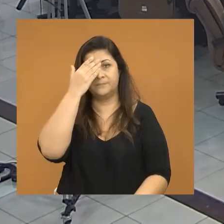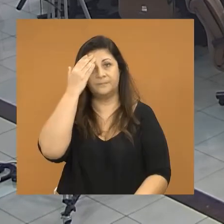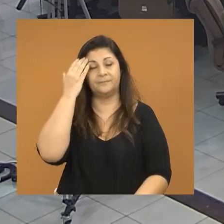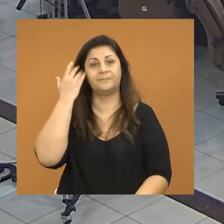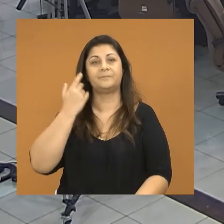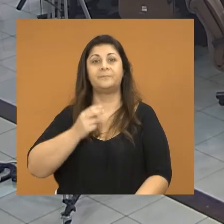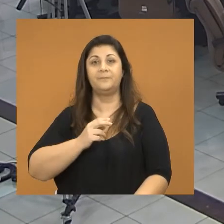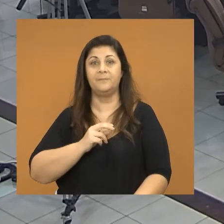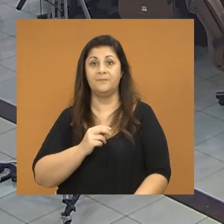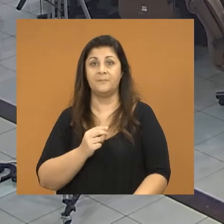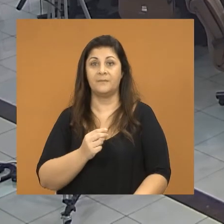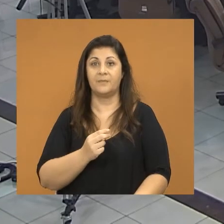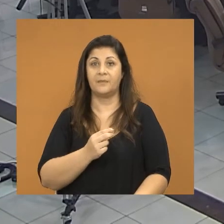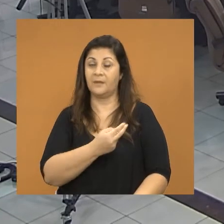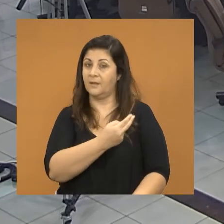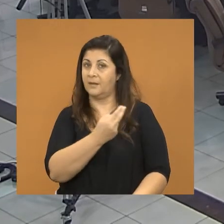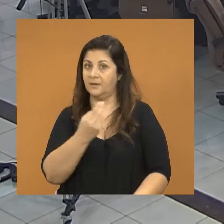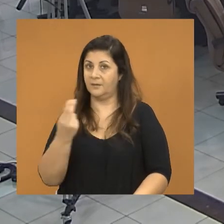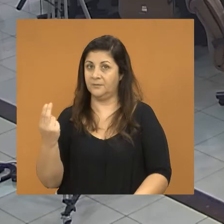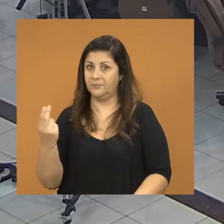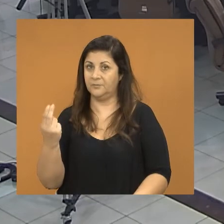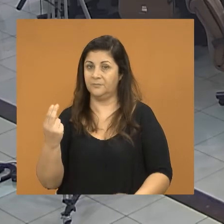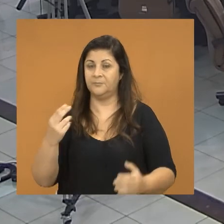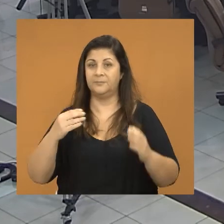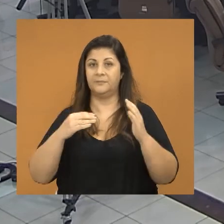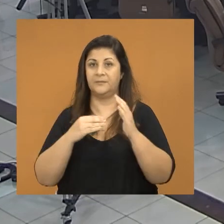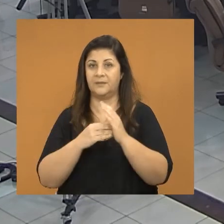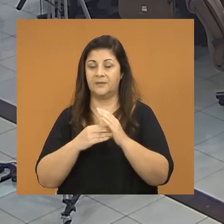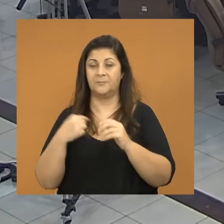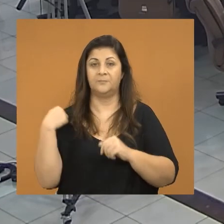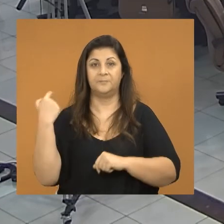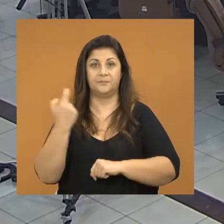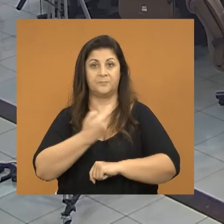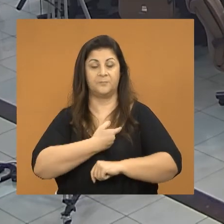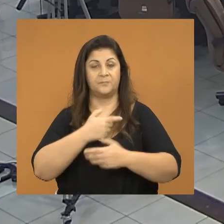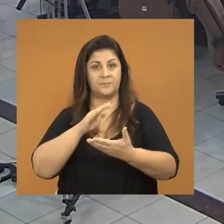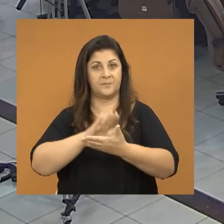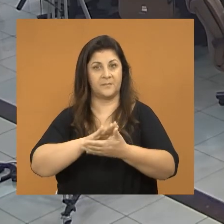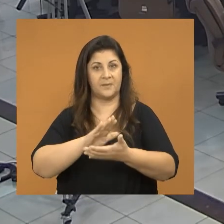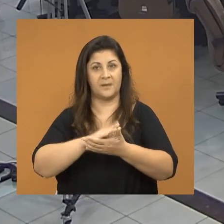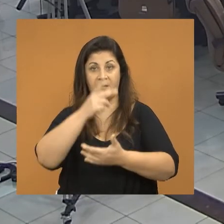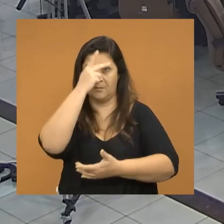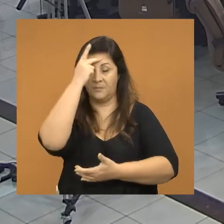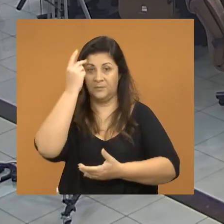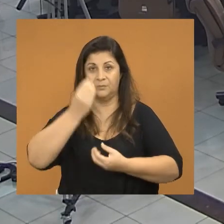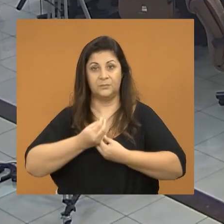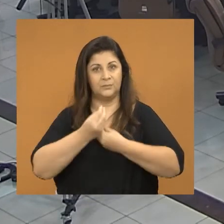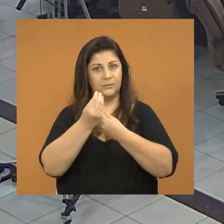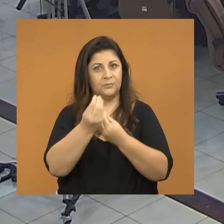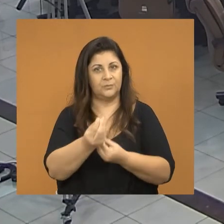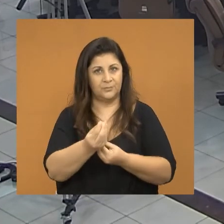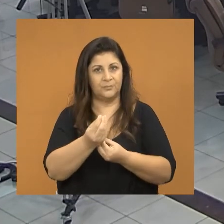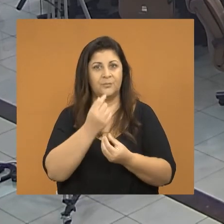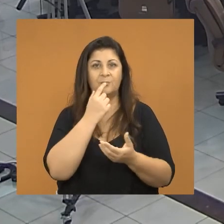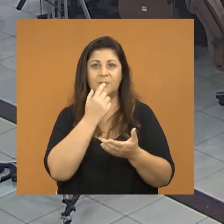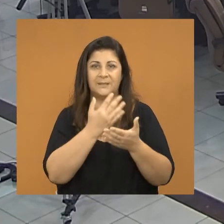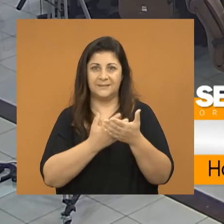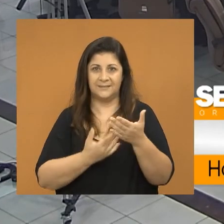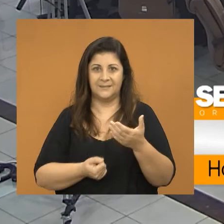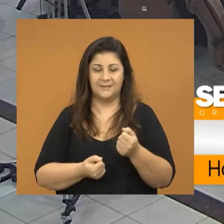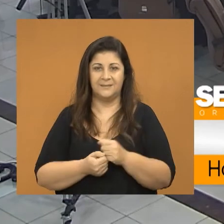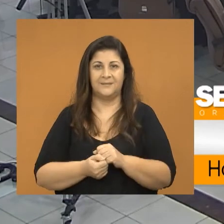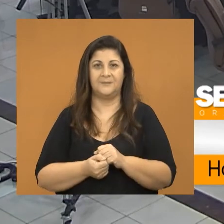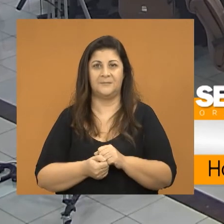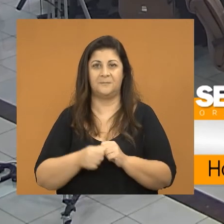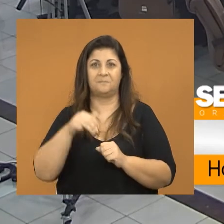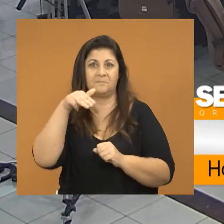E em nome da Câmara Municipal de Jacareí, parabenizamos os doadores de sangue, o seu